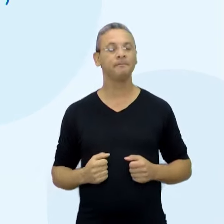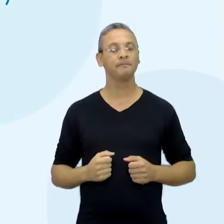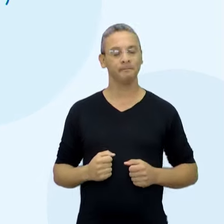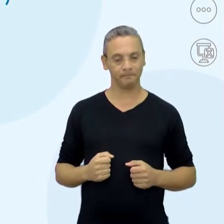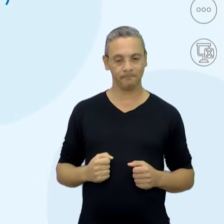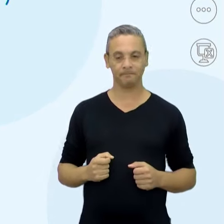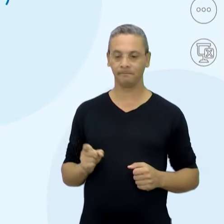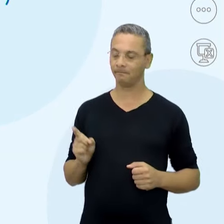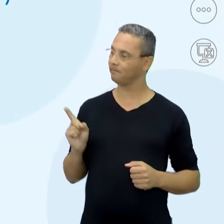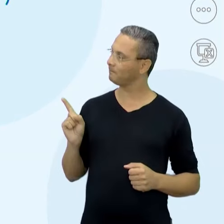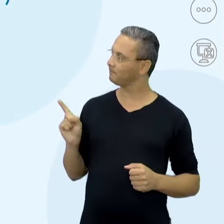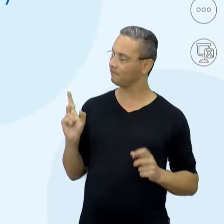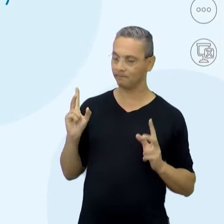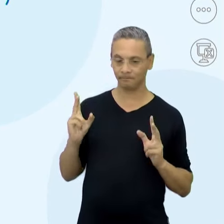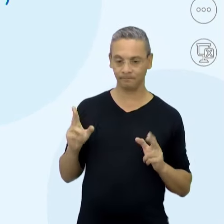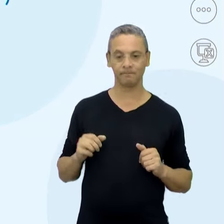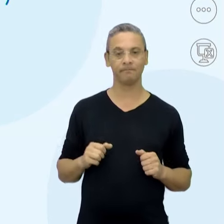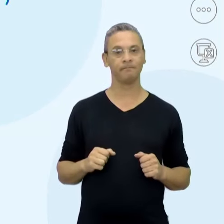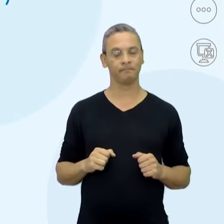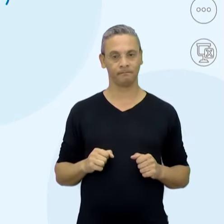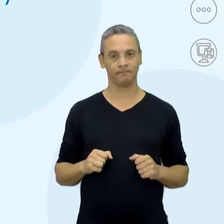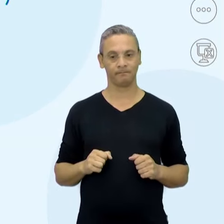e